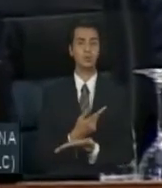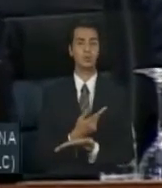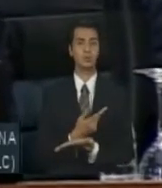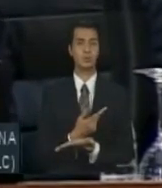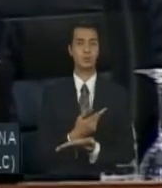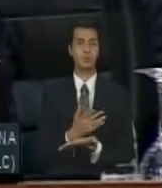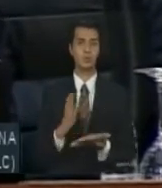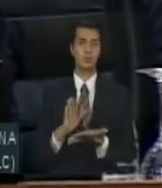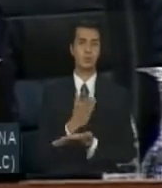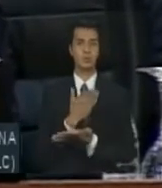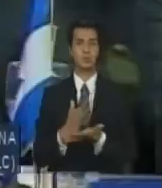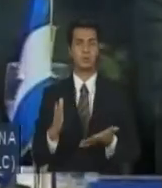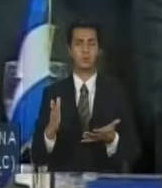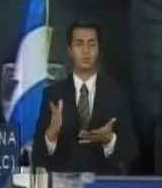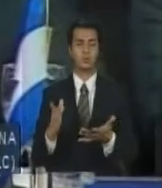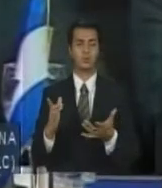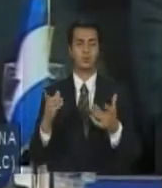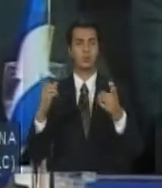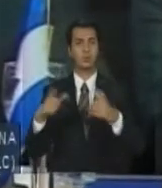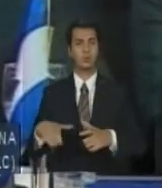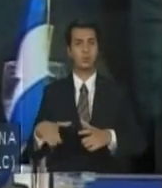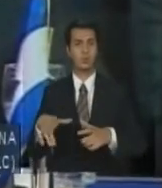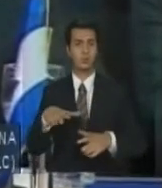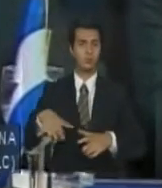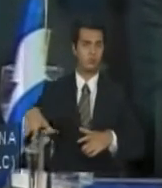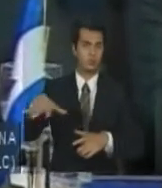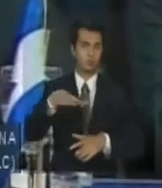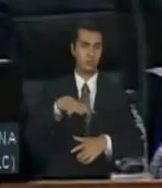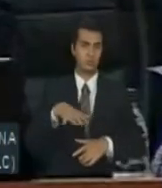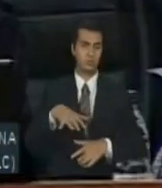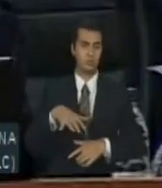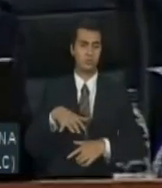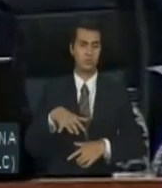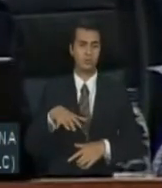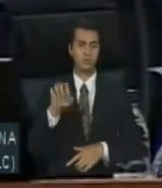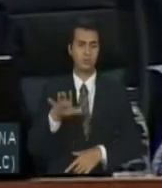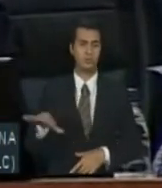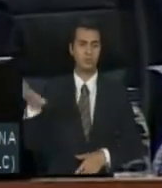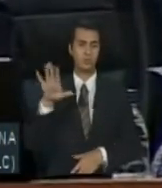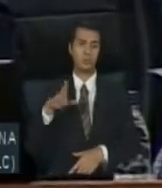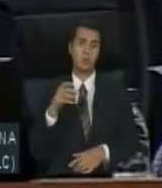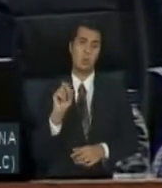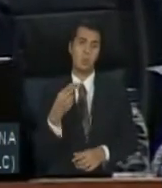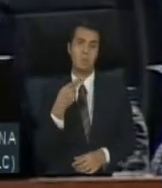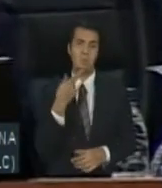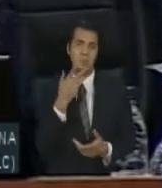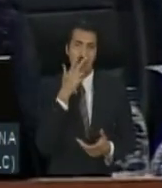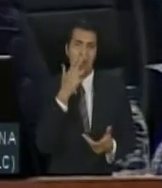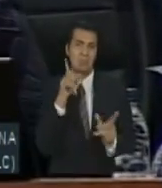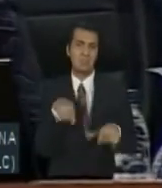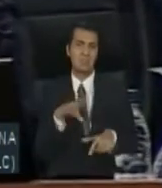em partes, até então, bastante civilizadas, ou assim ditas civilizadas do mundo.